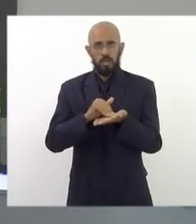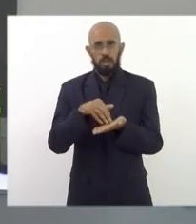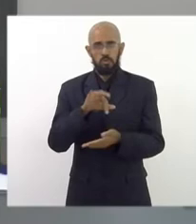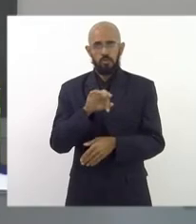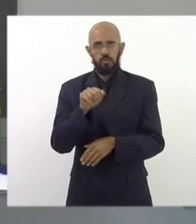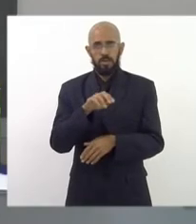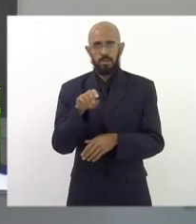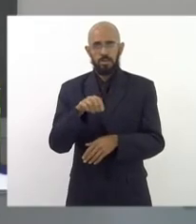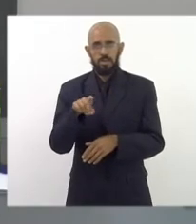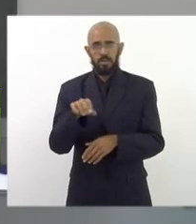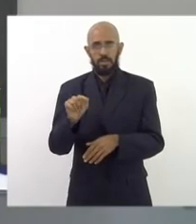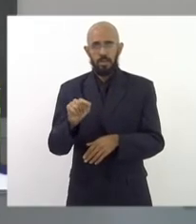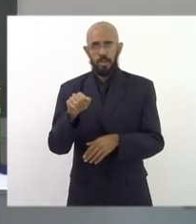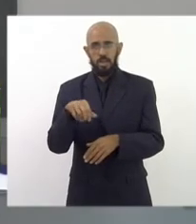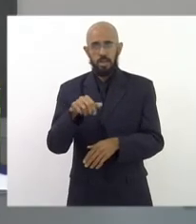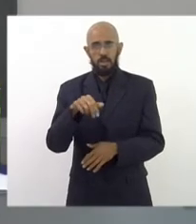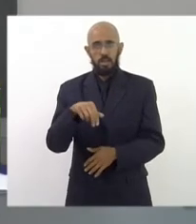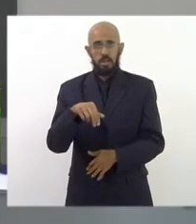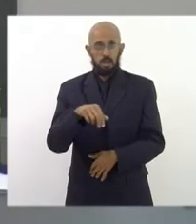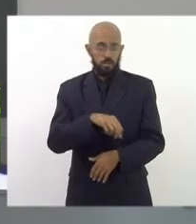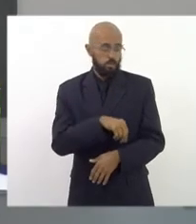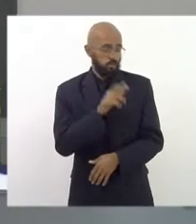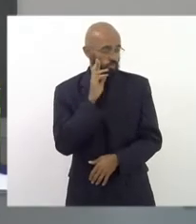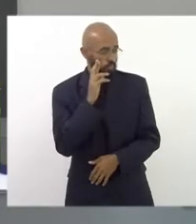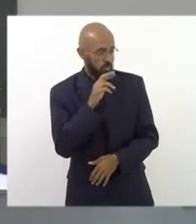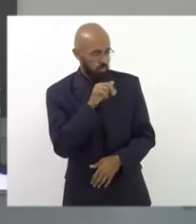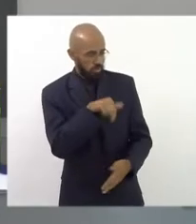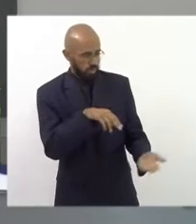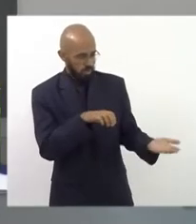Fazenda, Nelson Rocha,